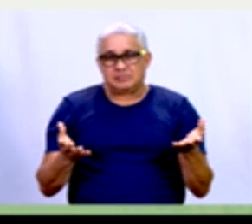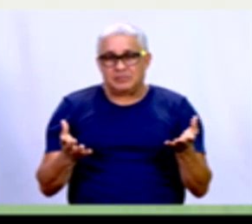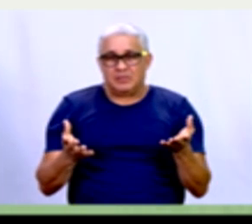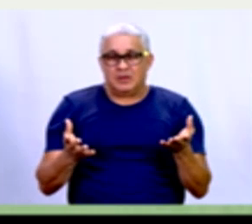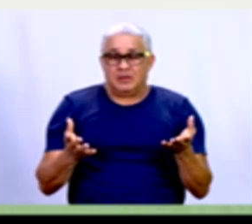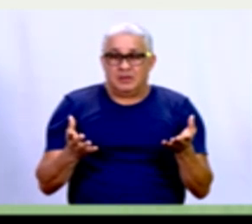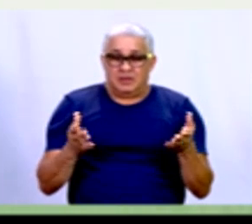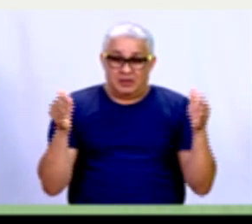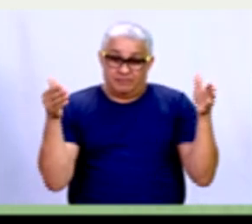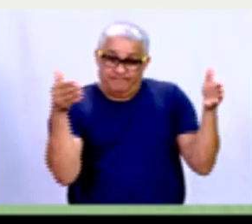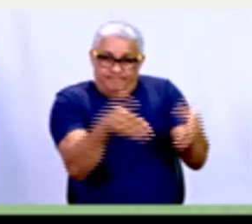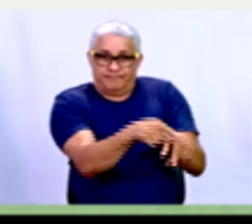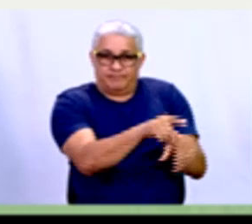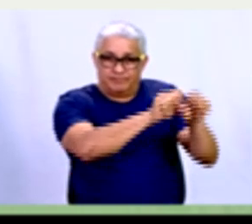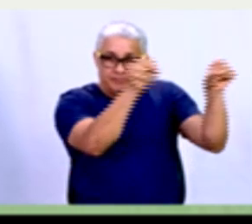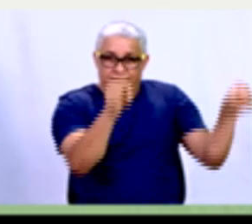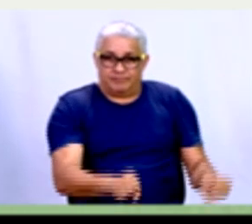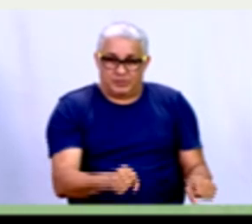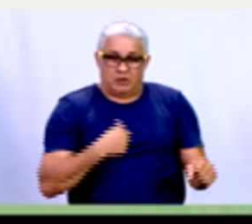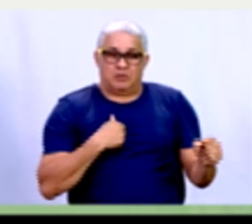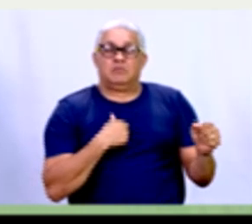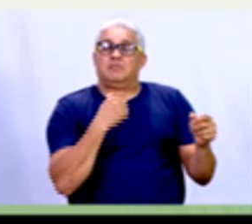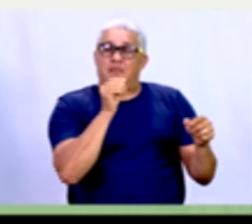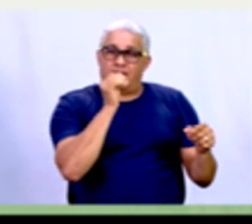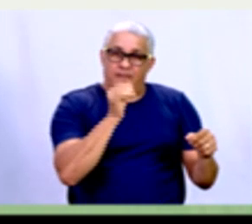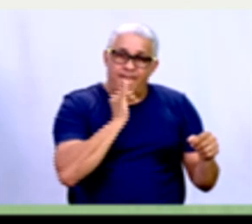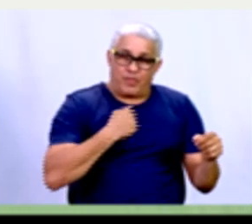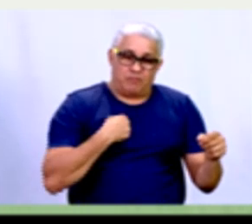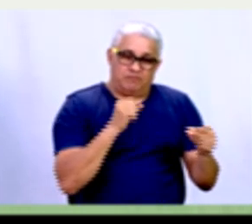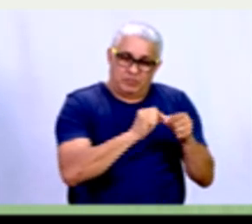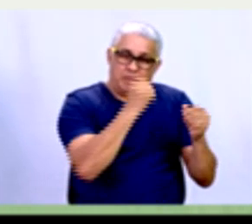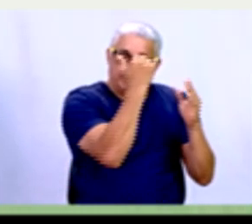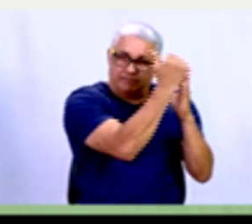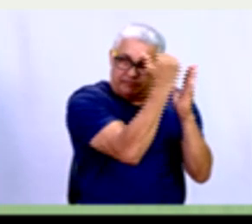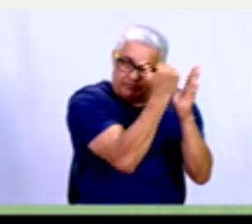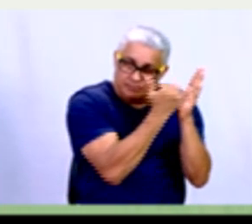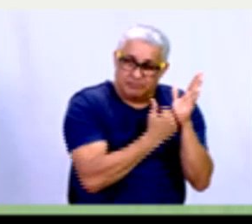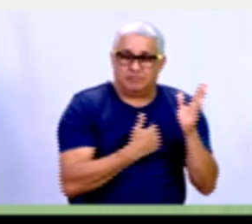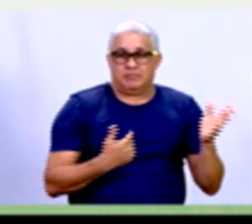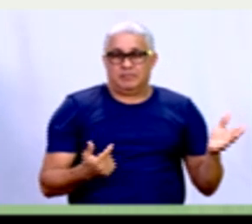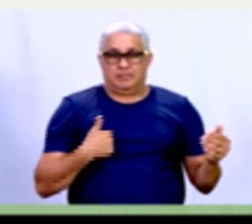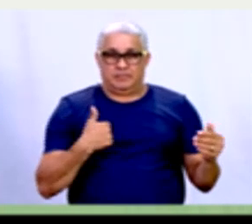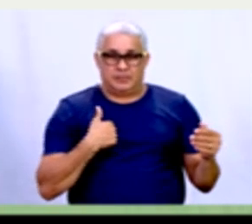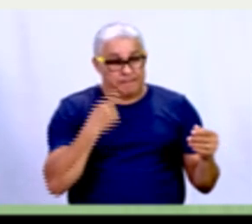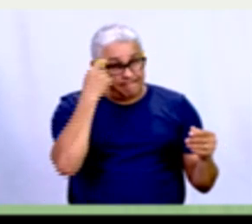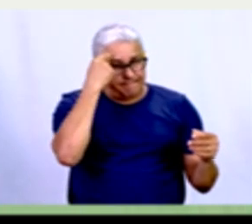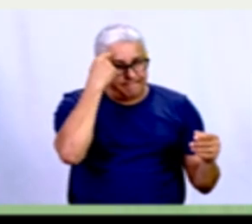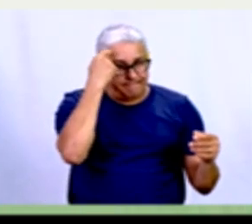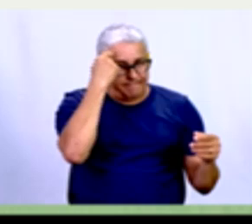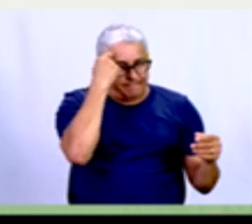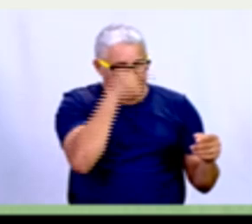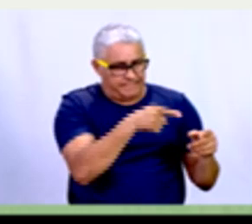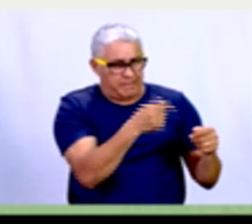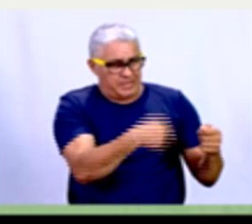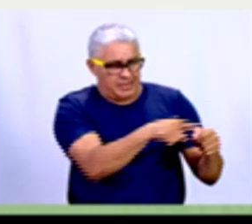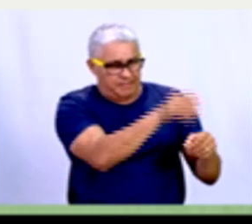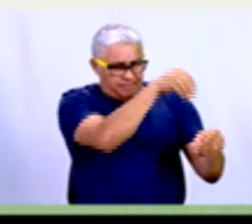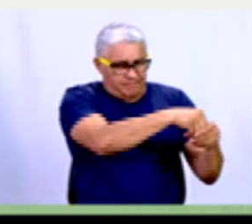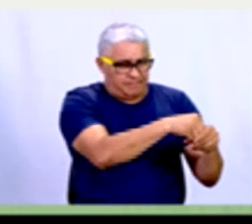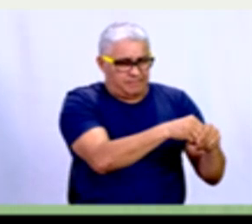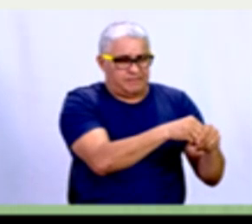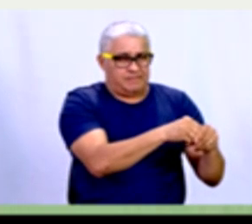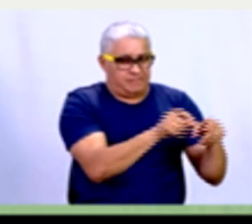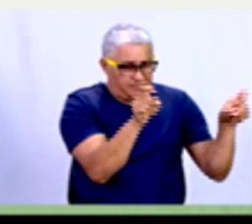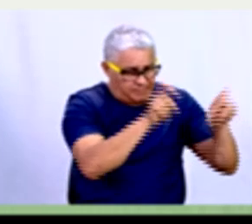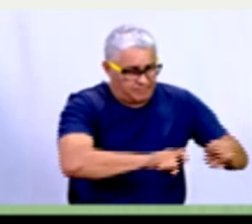é foco no sistema. Então, quando eu desenvolvo um sistema onde eu penso muito nos requisitos funcionais,